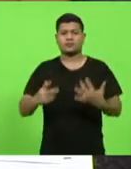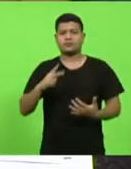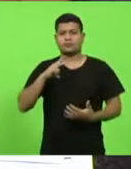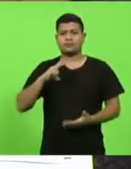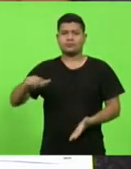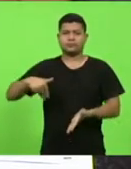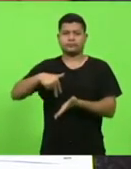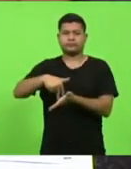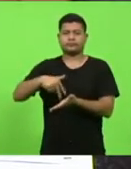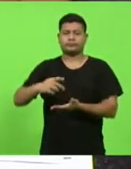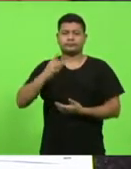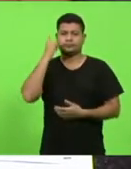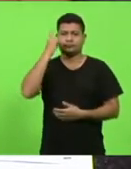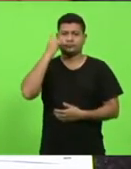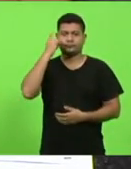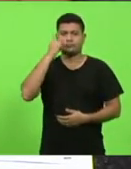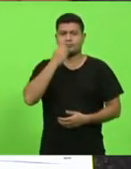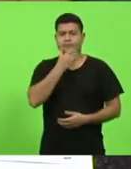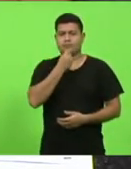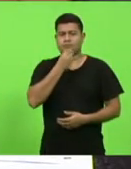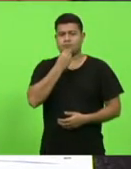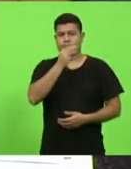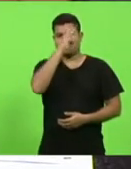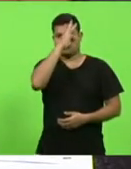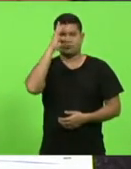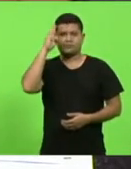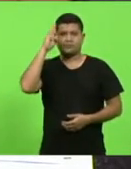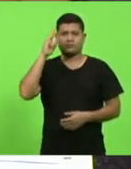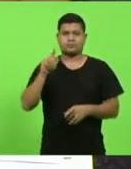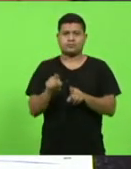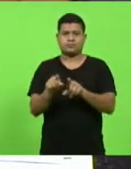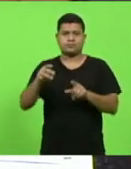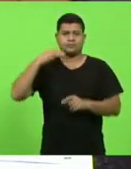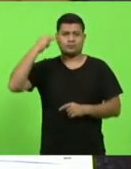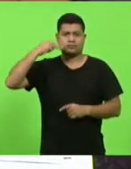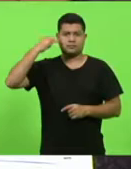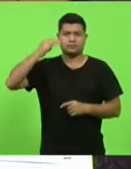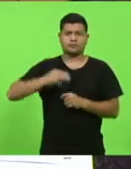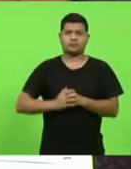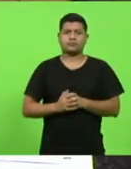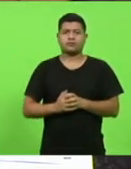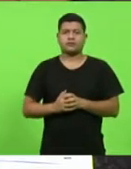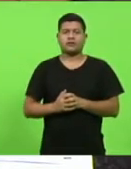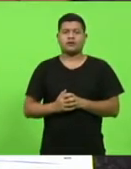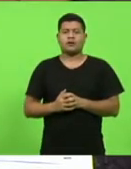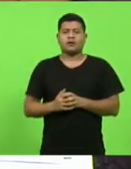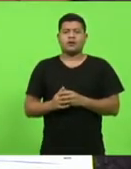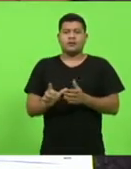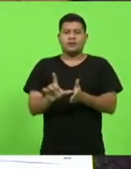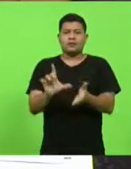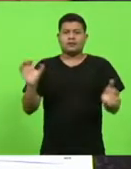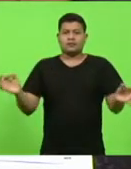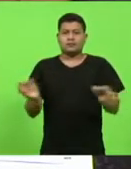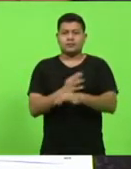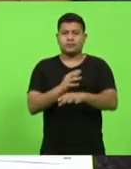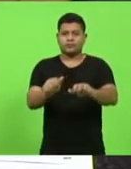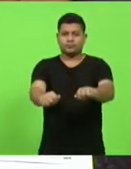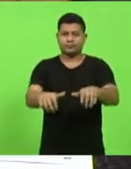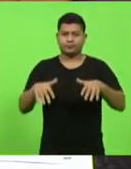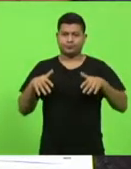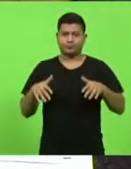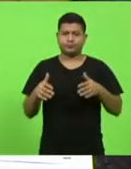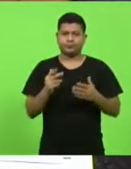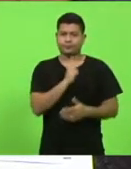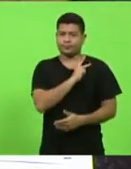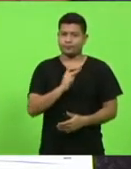uso da palavra os senhores deputados Volney Weber e Márcio Machado. Nada mais havendo, o senhor presidente, antes de encerrar